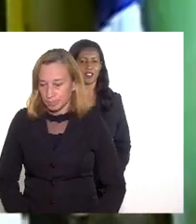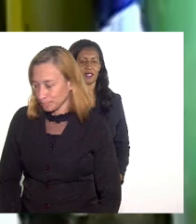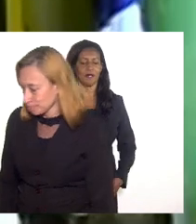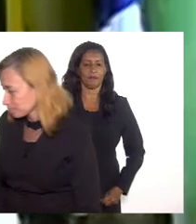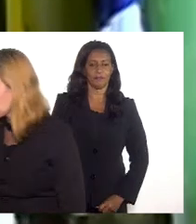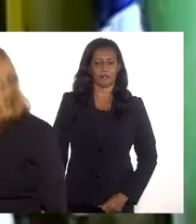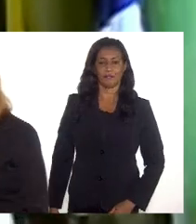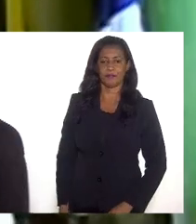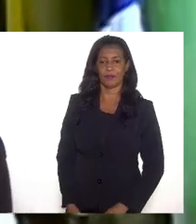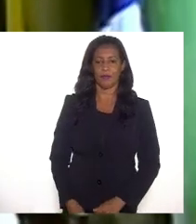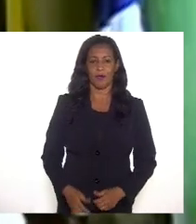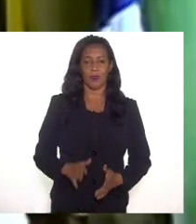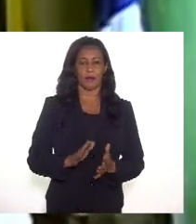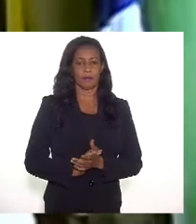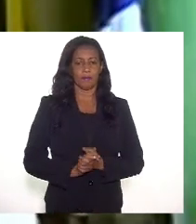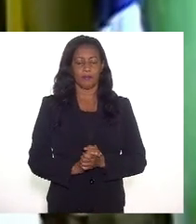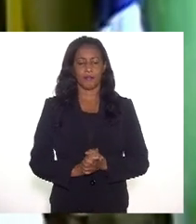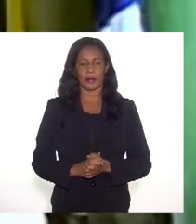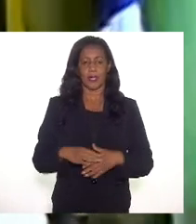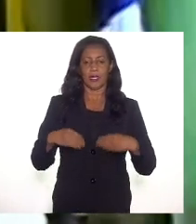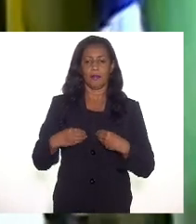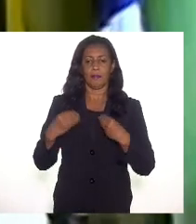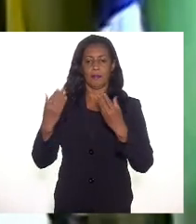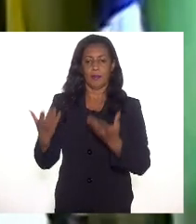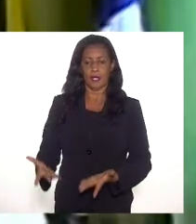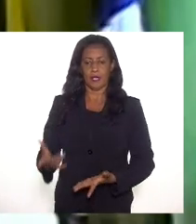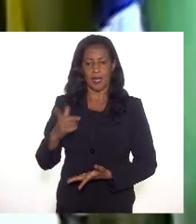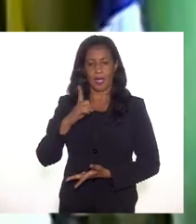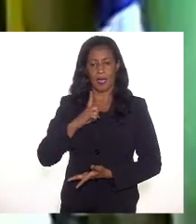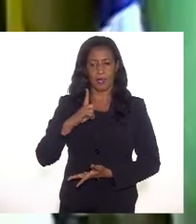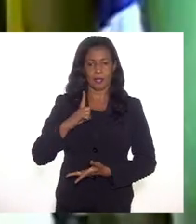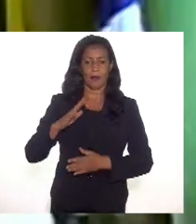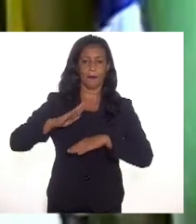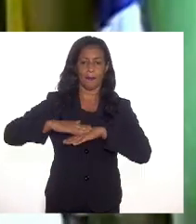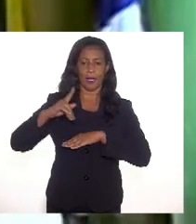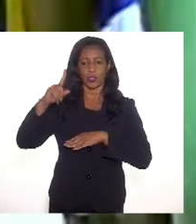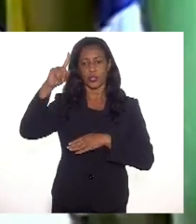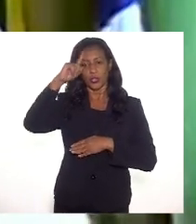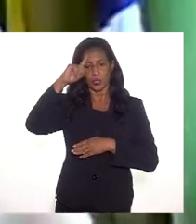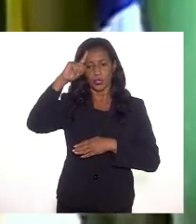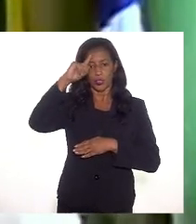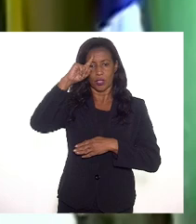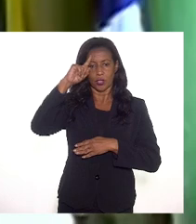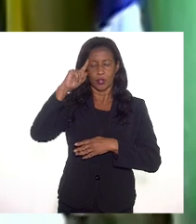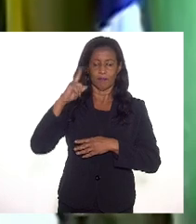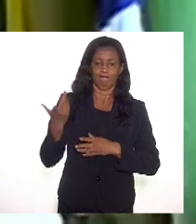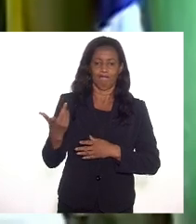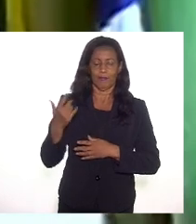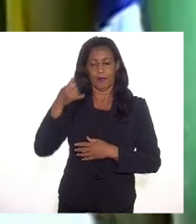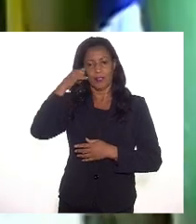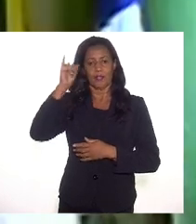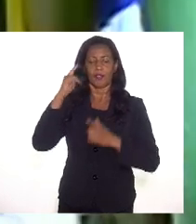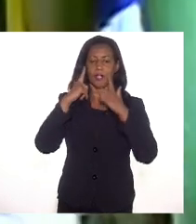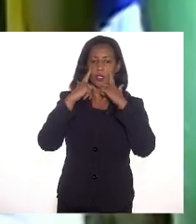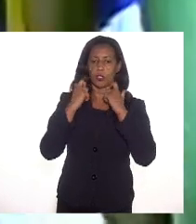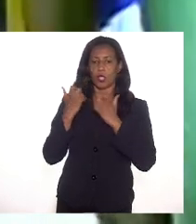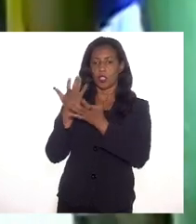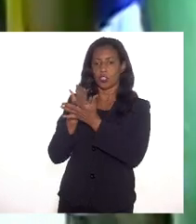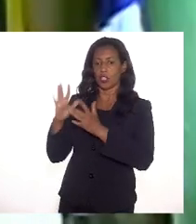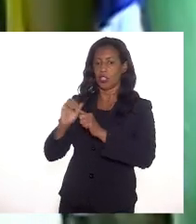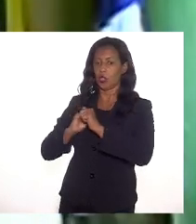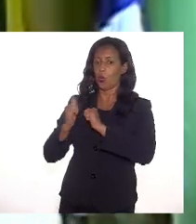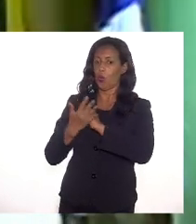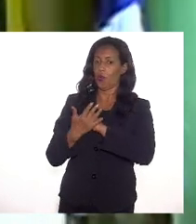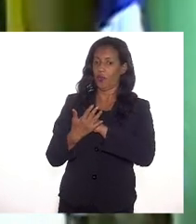parentes e passar apenas no dia a dia chorar. Já chega o covid.